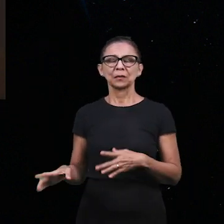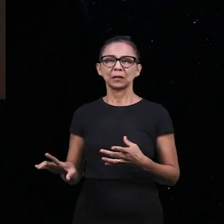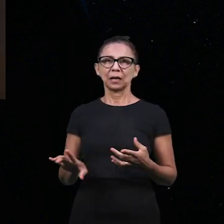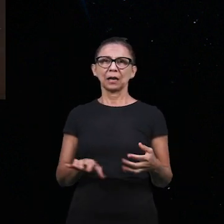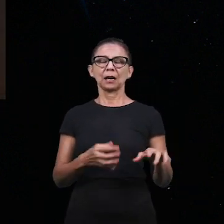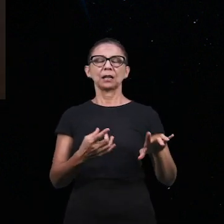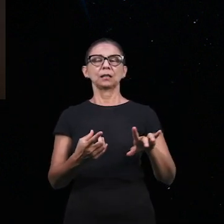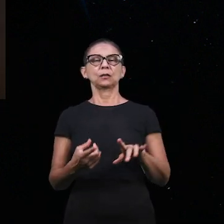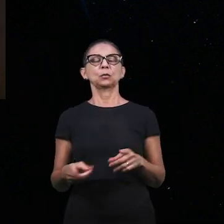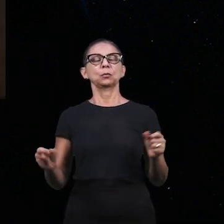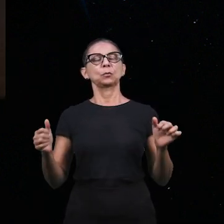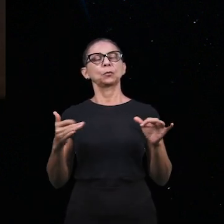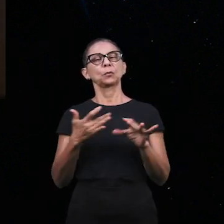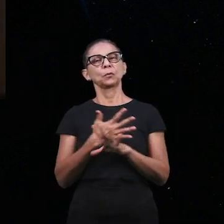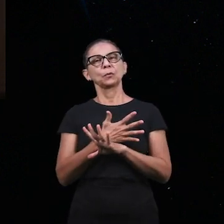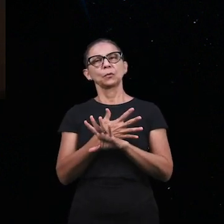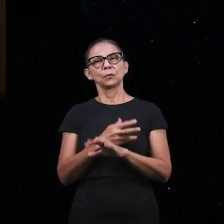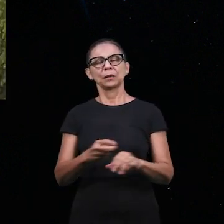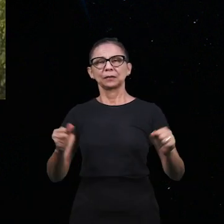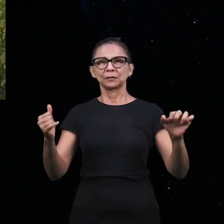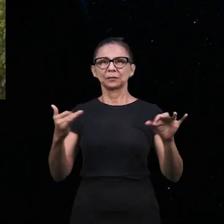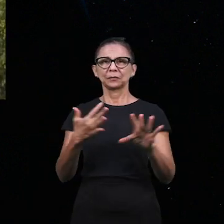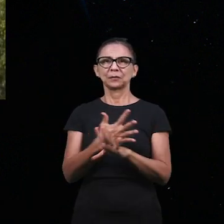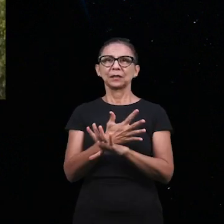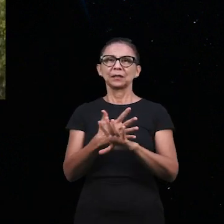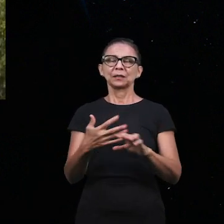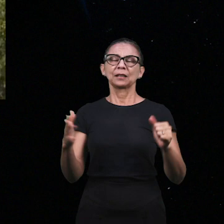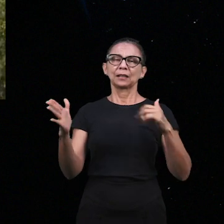Glória, glória, aleluia.